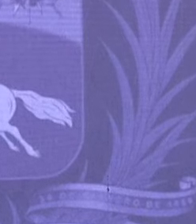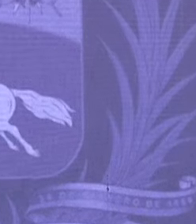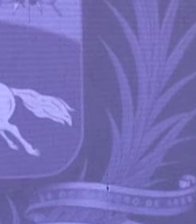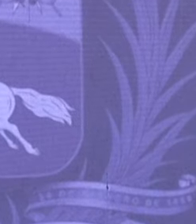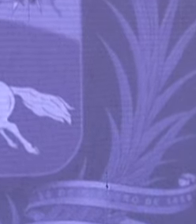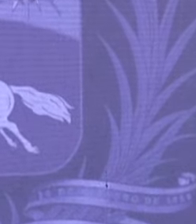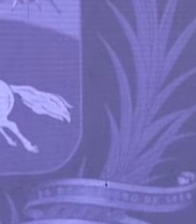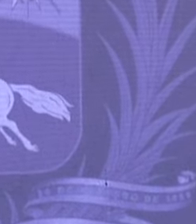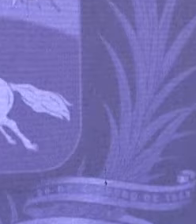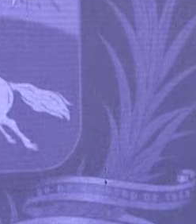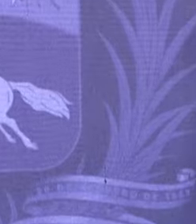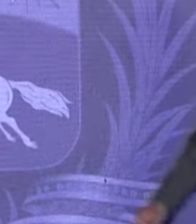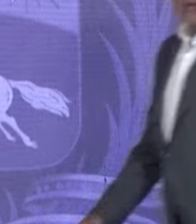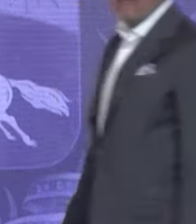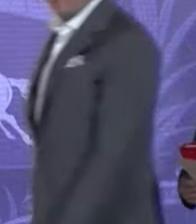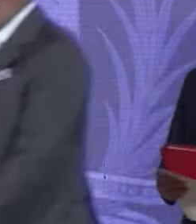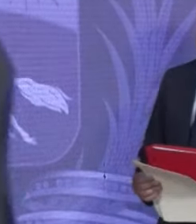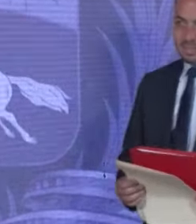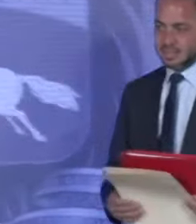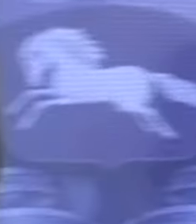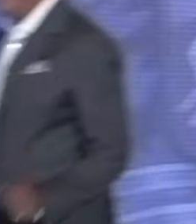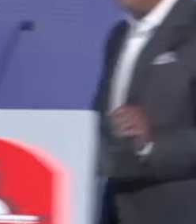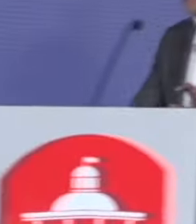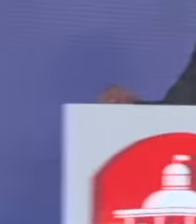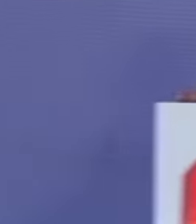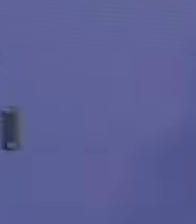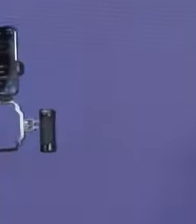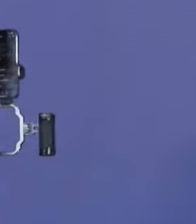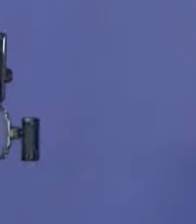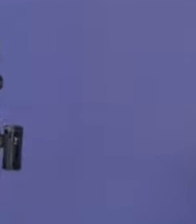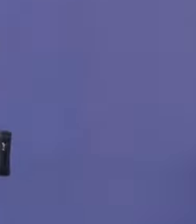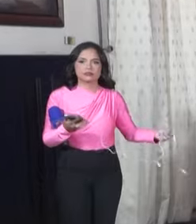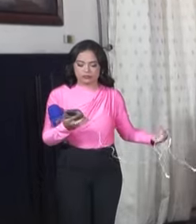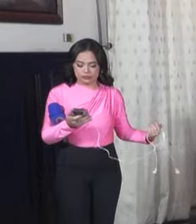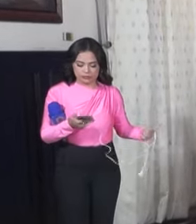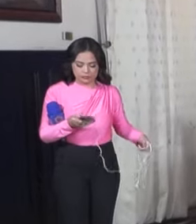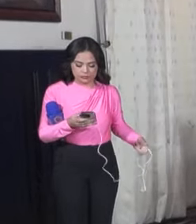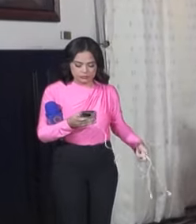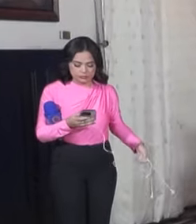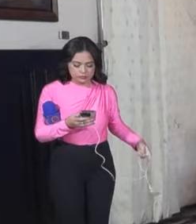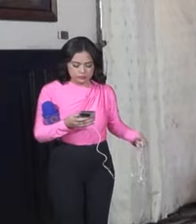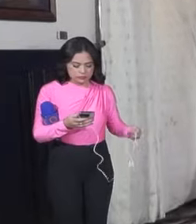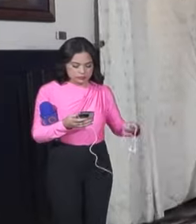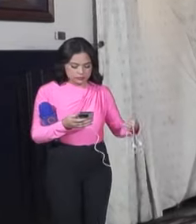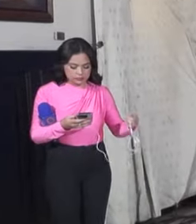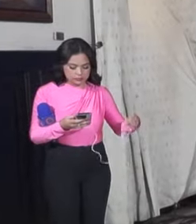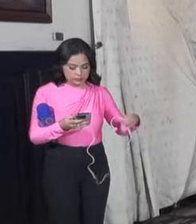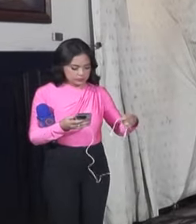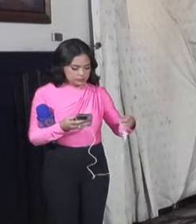que colocou em dúvida as negociações, o chefe da delegação do governo de Maduro e presidente do parlamento, Jorge Rodrigues, havia